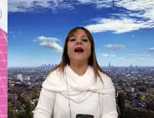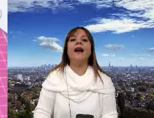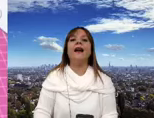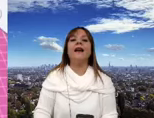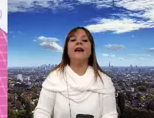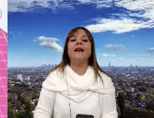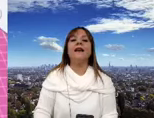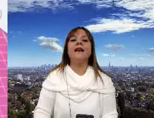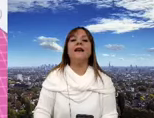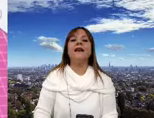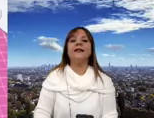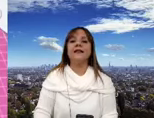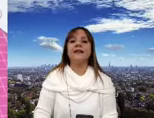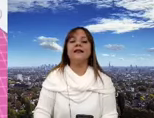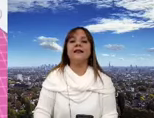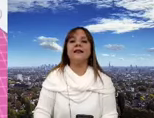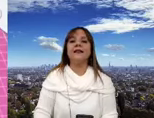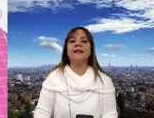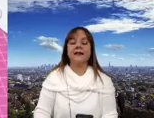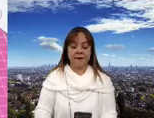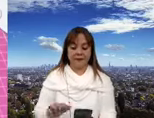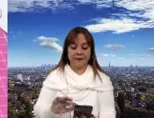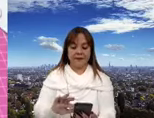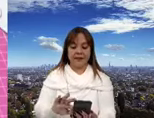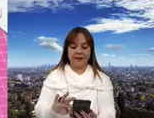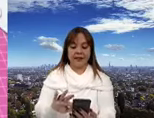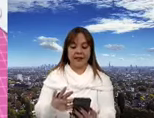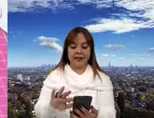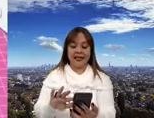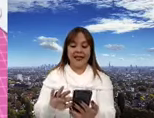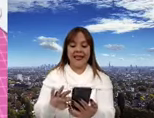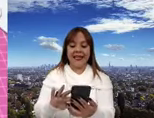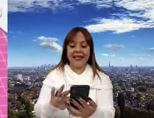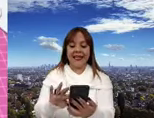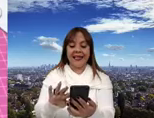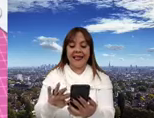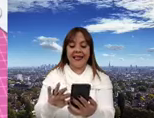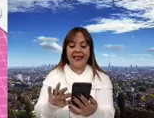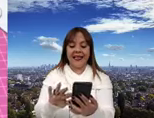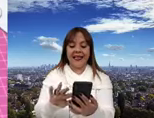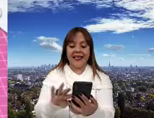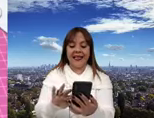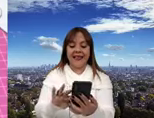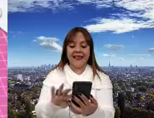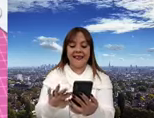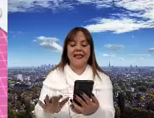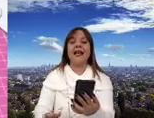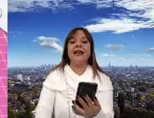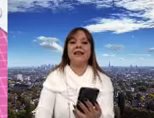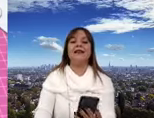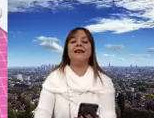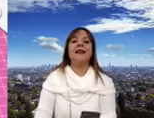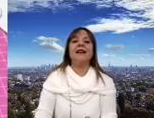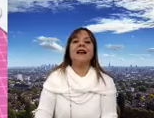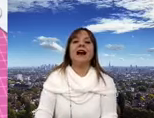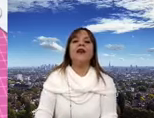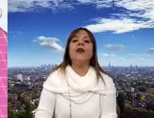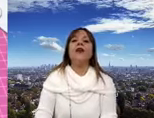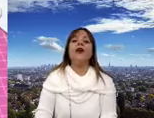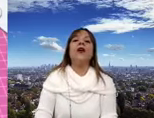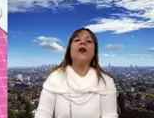Tanto no corpo e na cabeça, que isso aqui também é para dar a memória inconsciente do molde. Sei. Que assim,